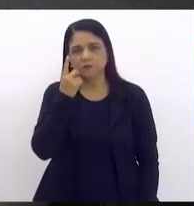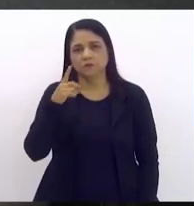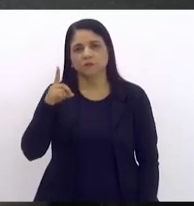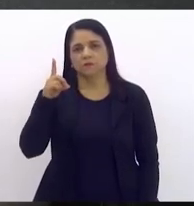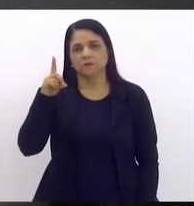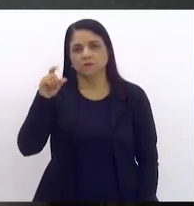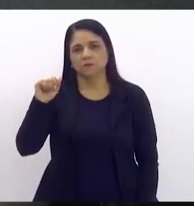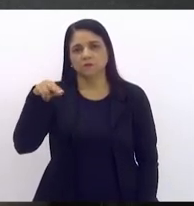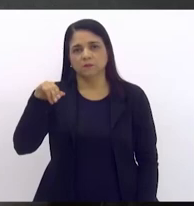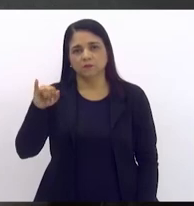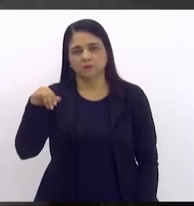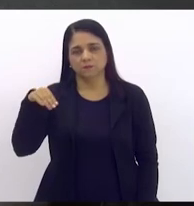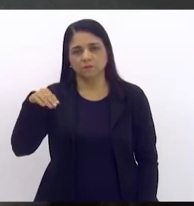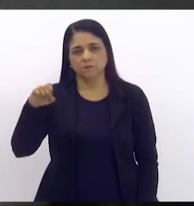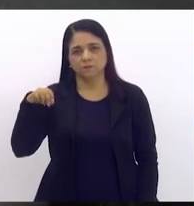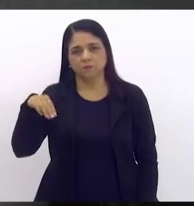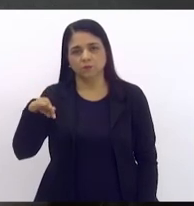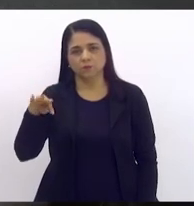Dani Monteiro.